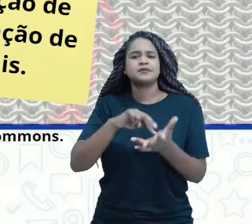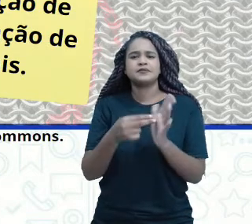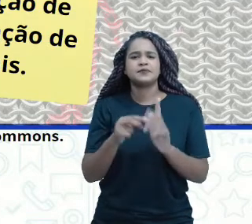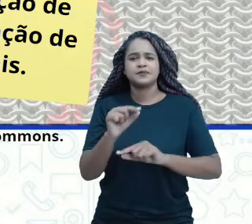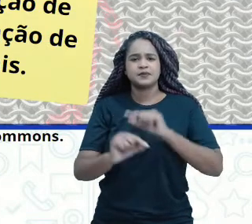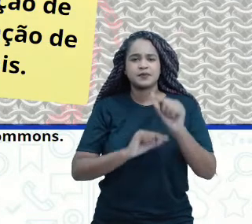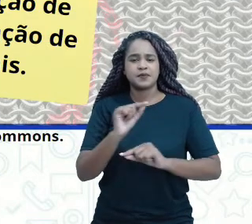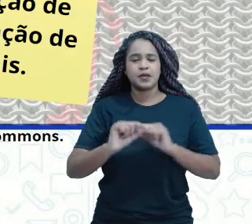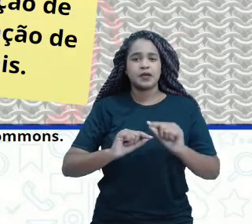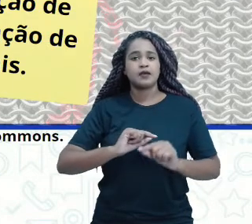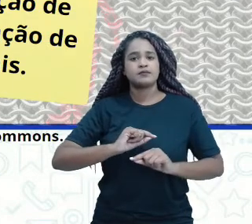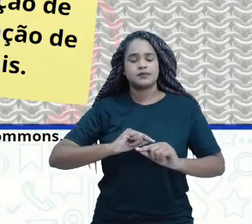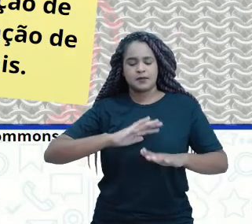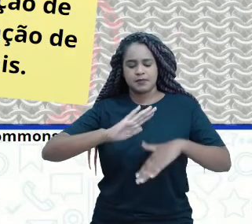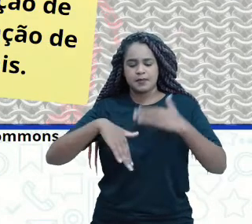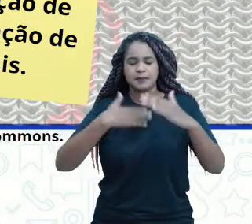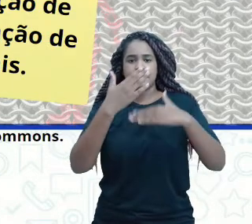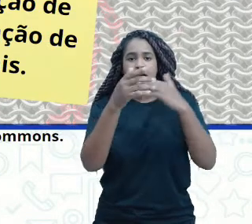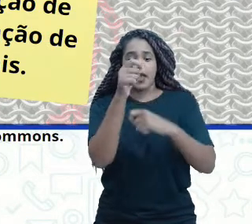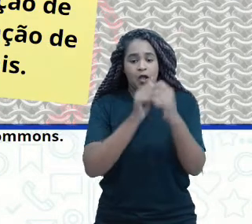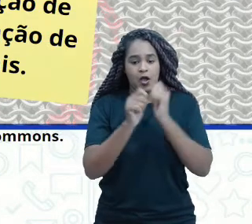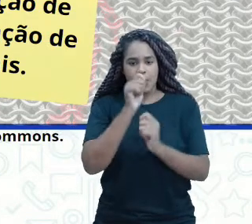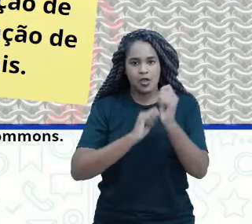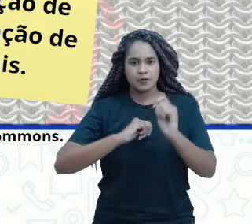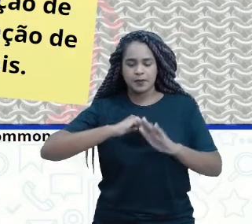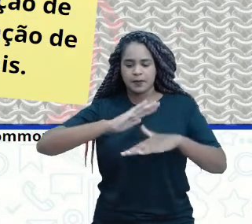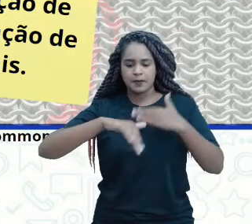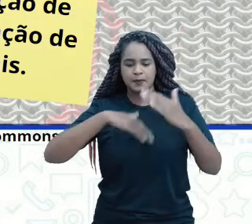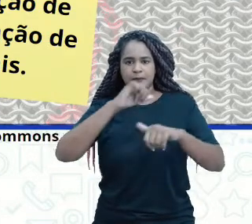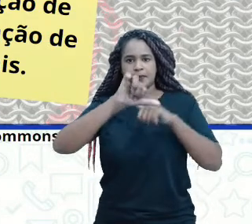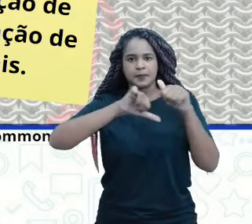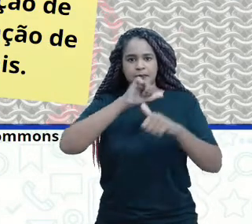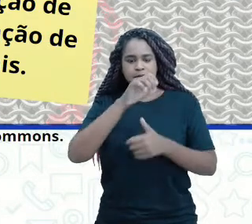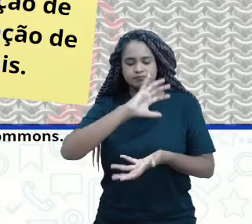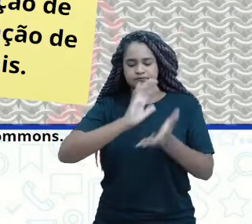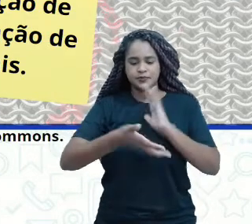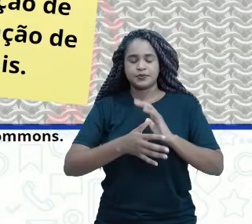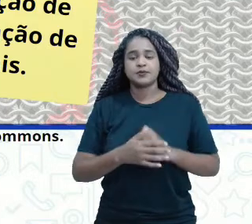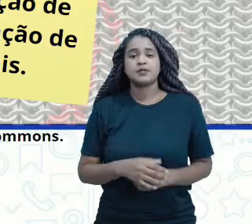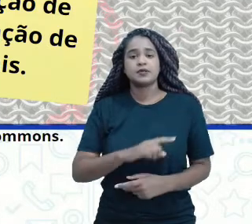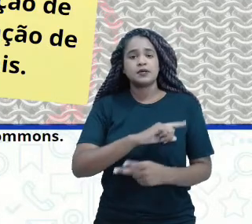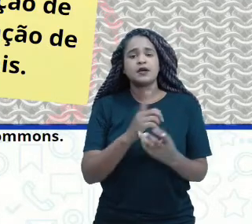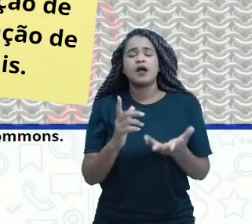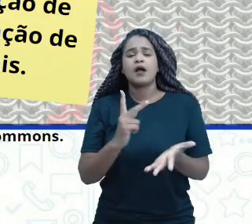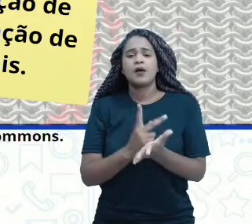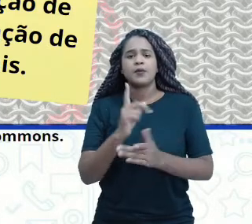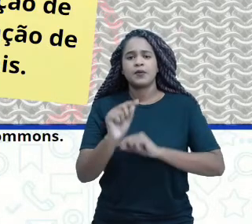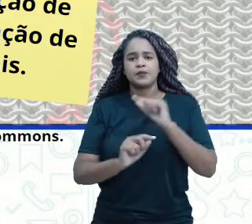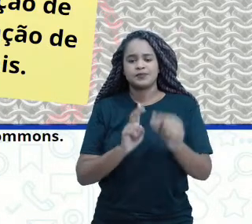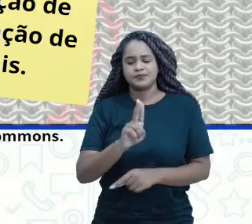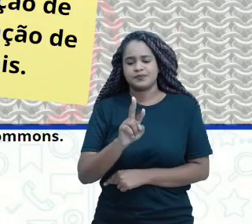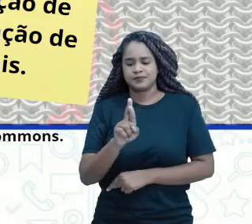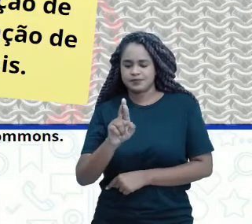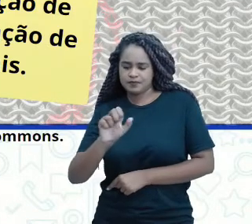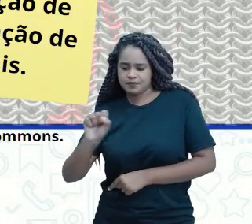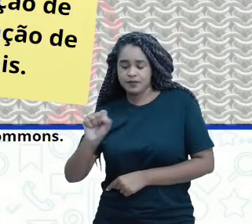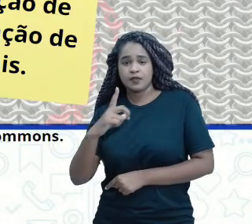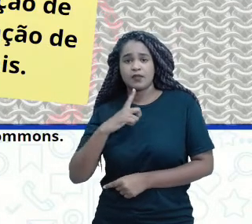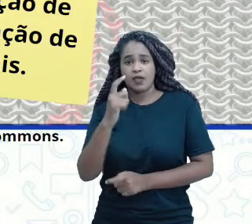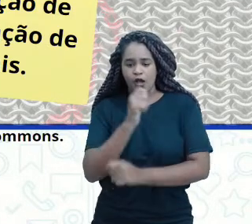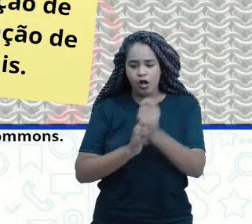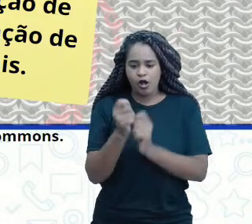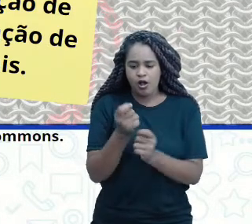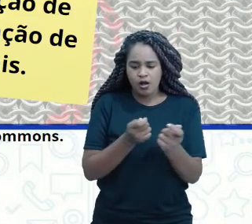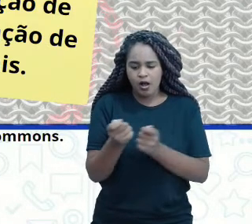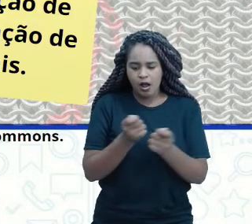reestruturação econômica, tá? Então a ideia é essa. O que acontece é que a União Soviética ela tinha uma economia bastante controlada,